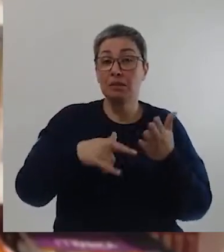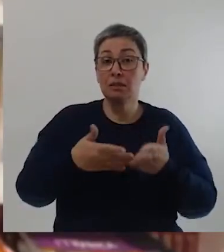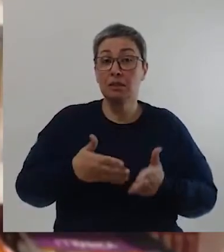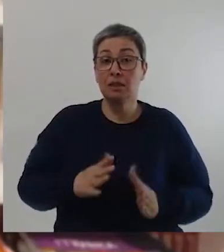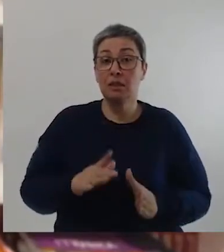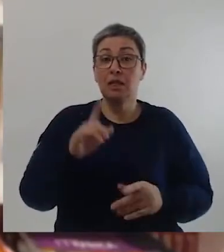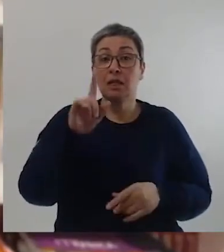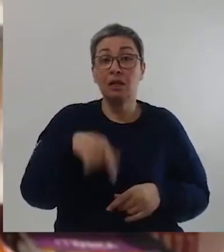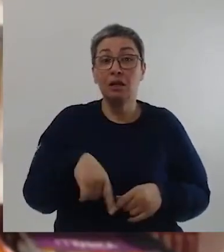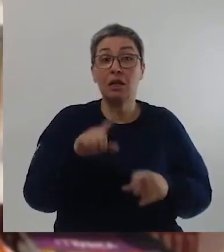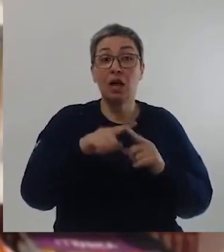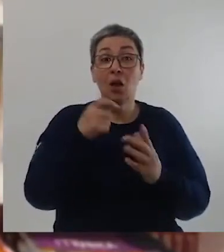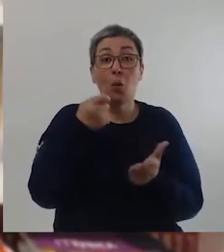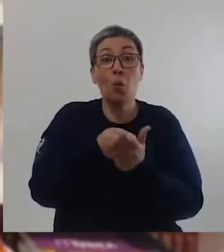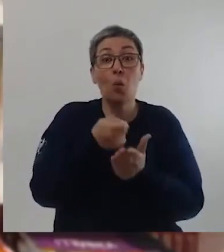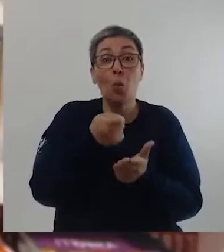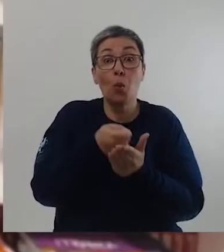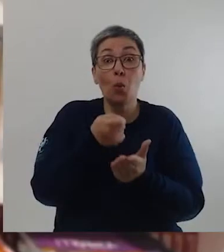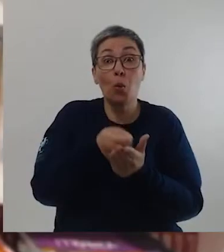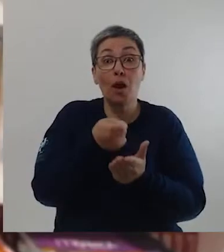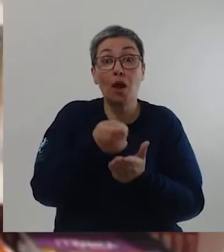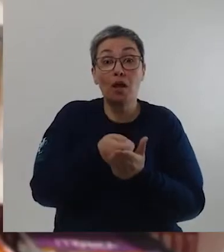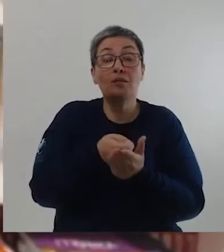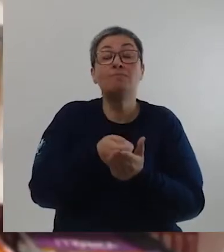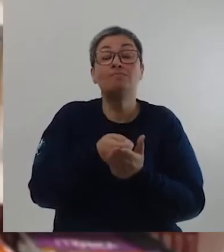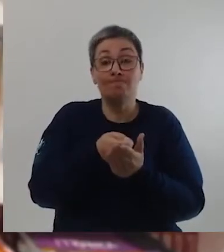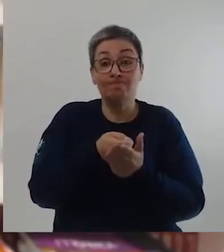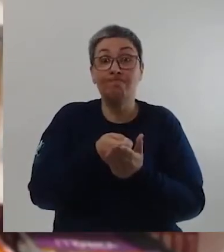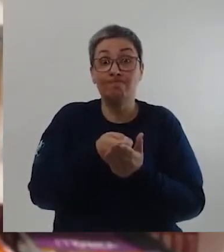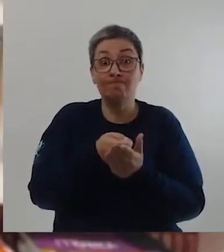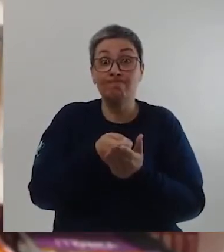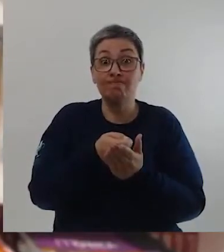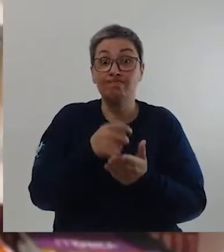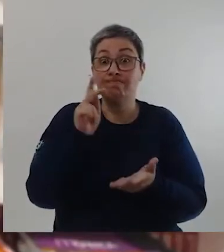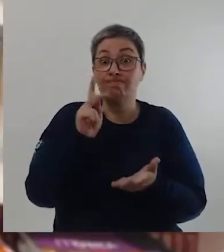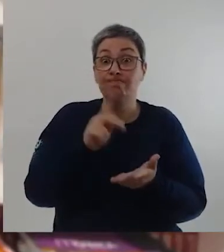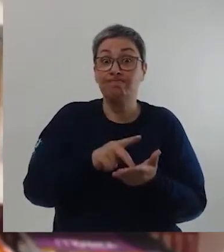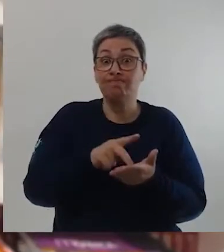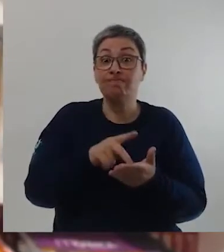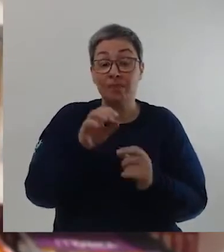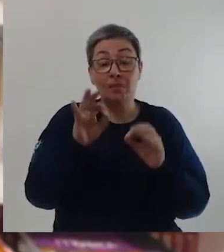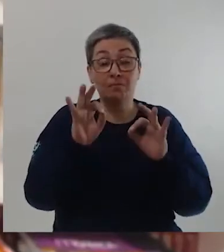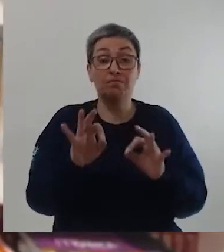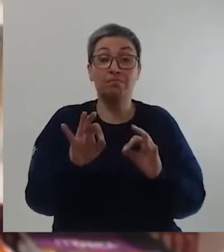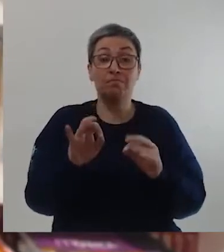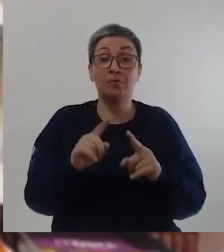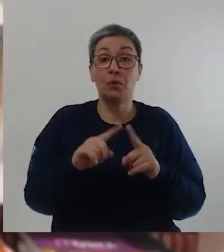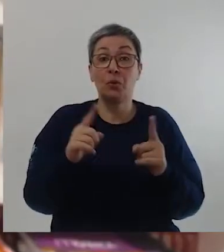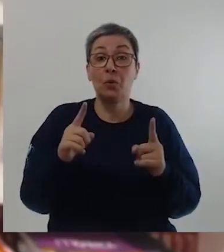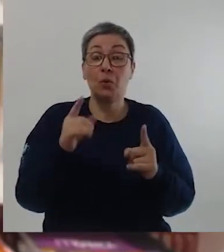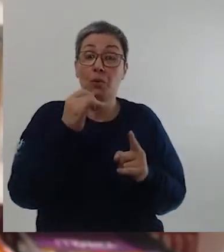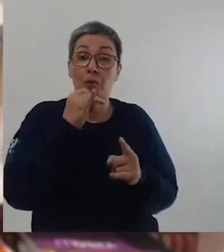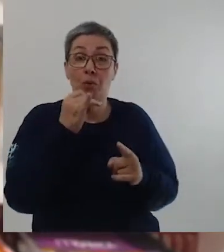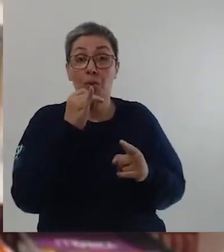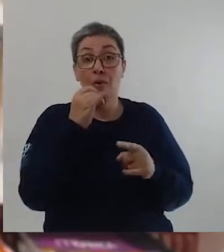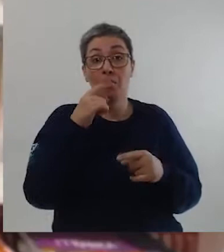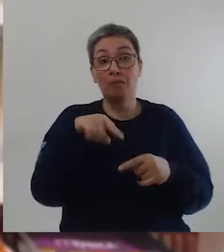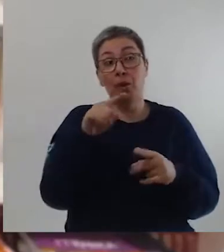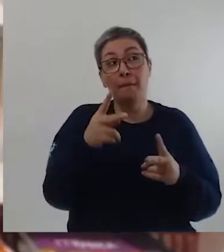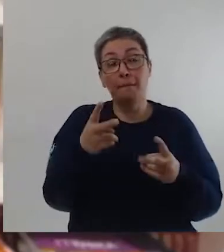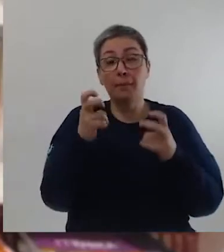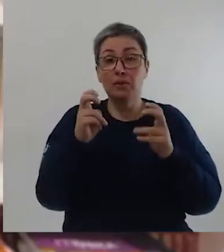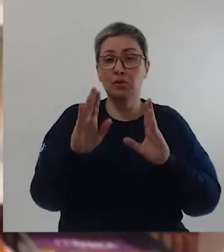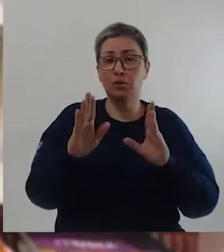nascimento ela é obrigatória verdade isso mesmo como